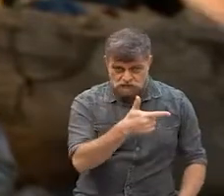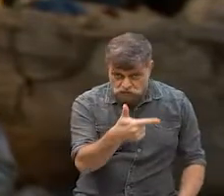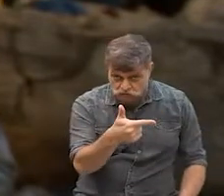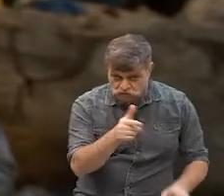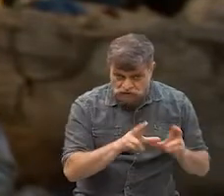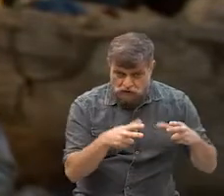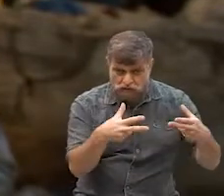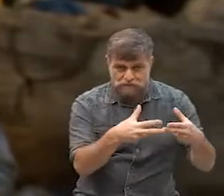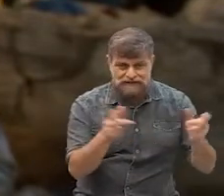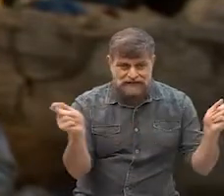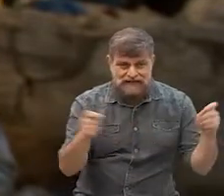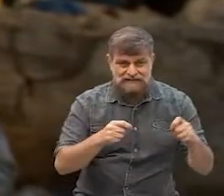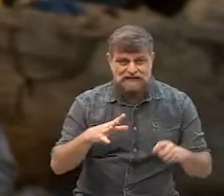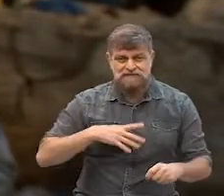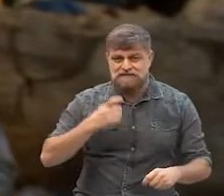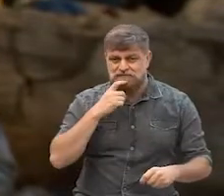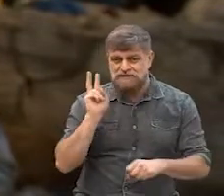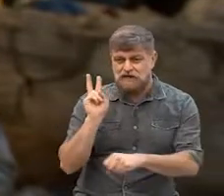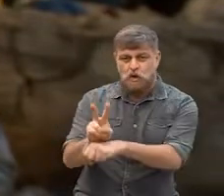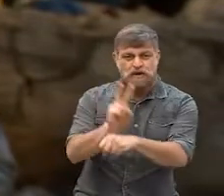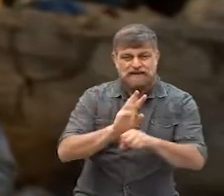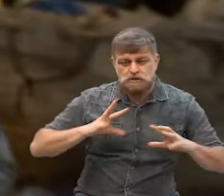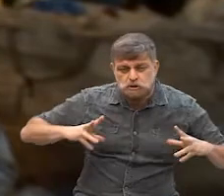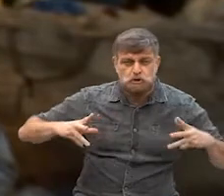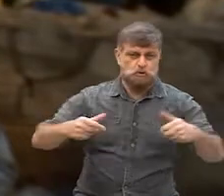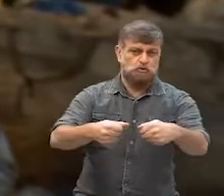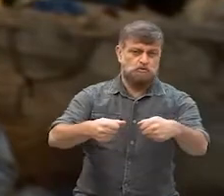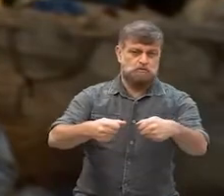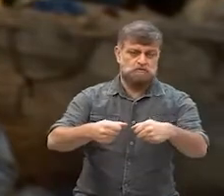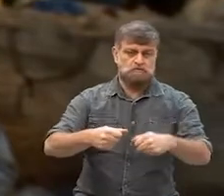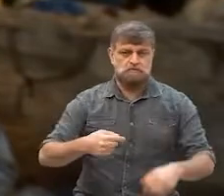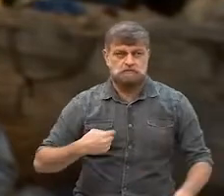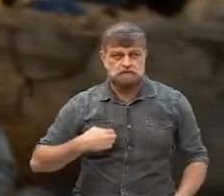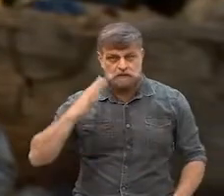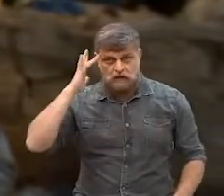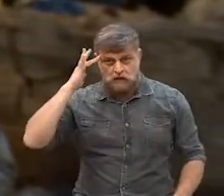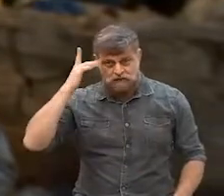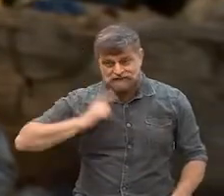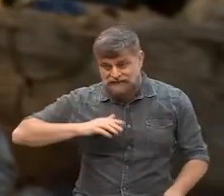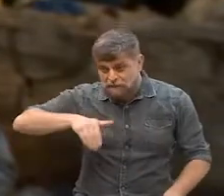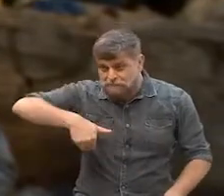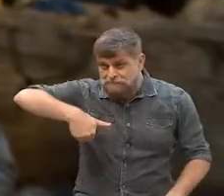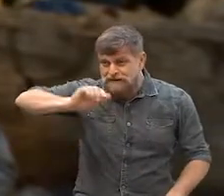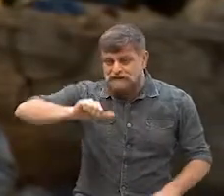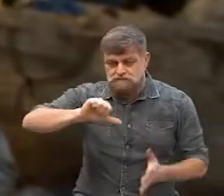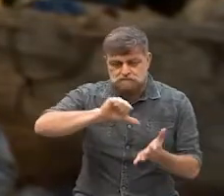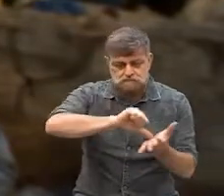conseguem atuar na cidade toda? Não, eu acho que se abrisse mais,